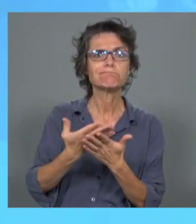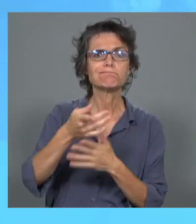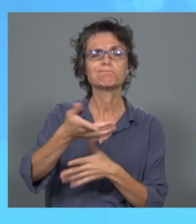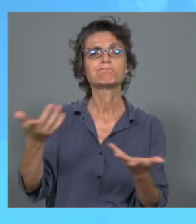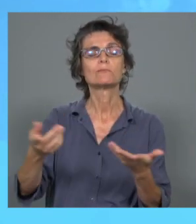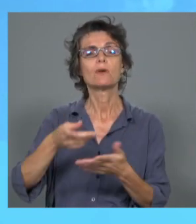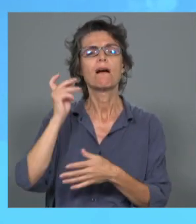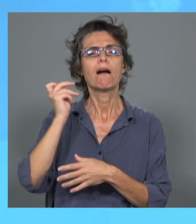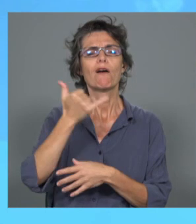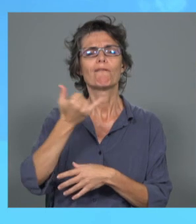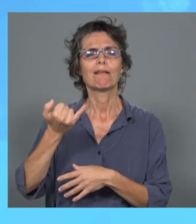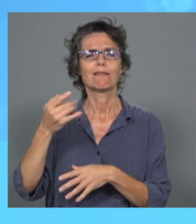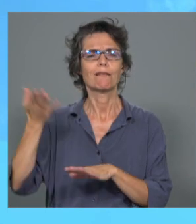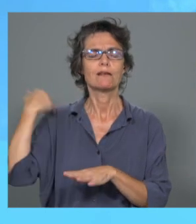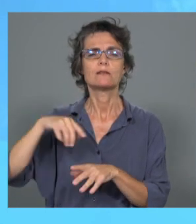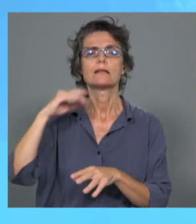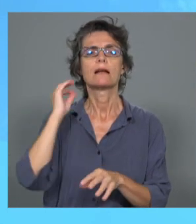no dia 15 de setembro de